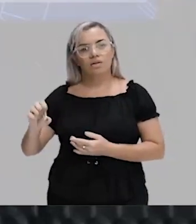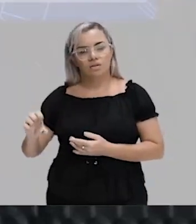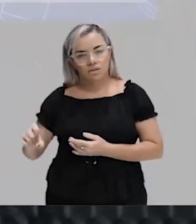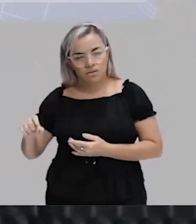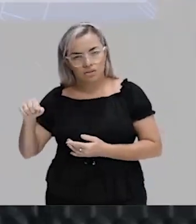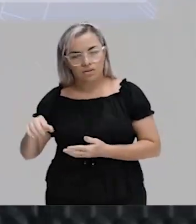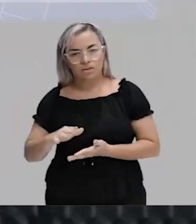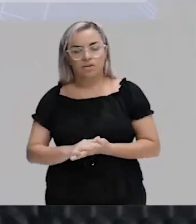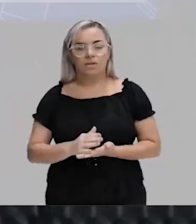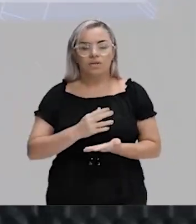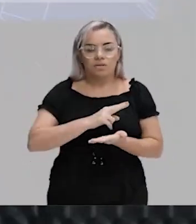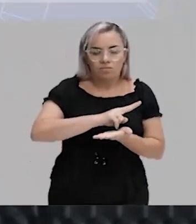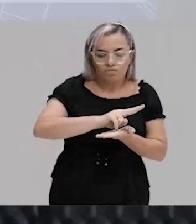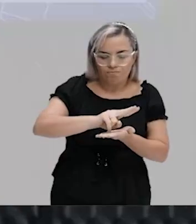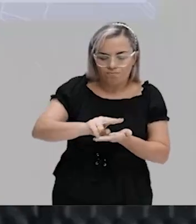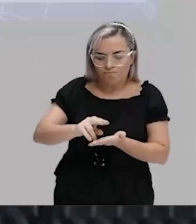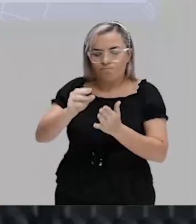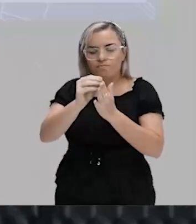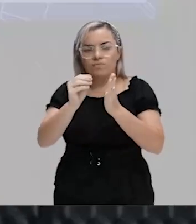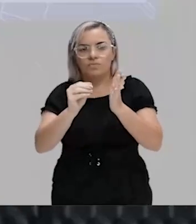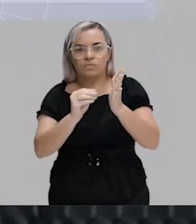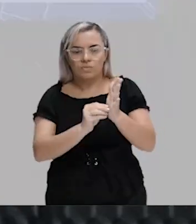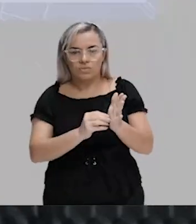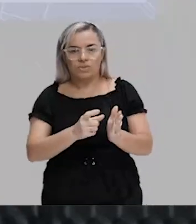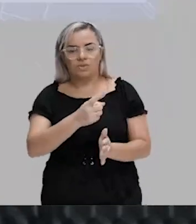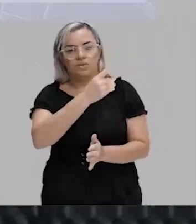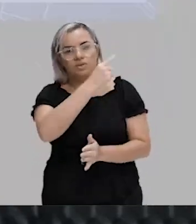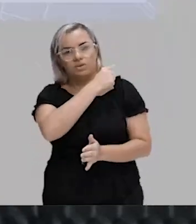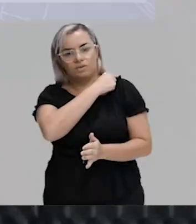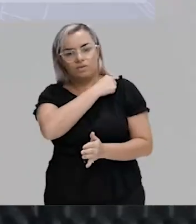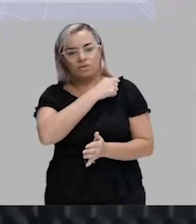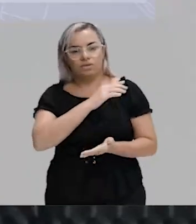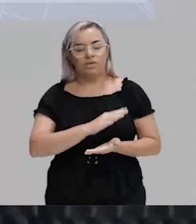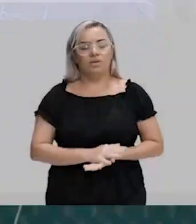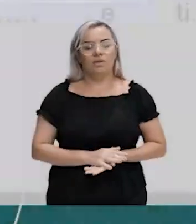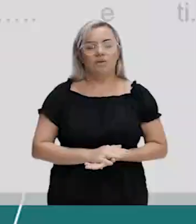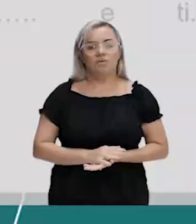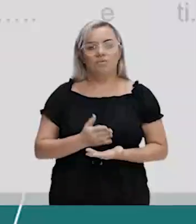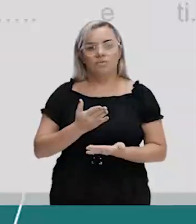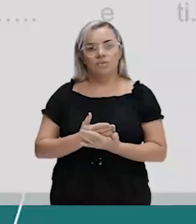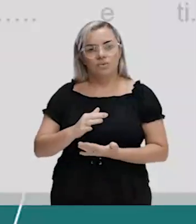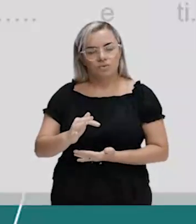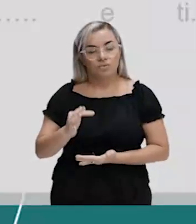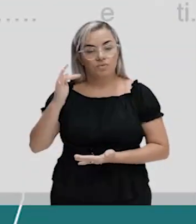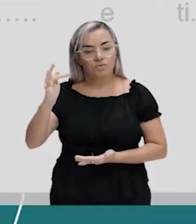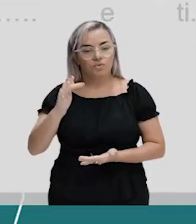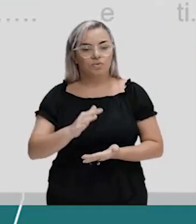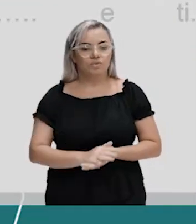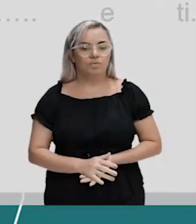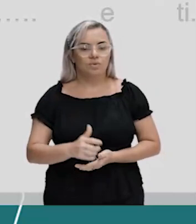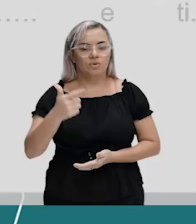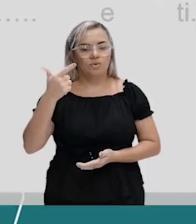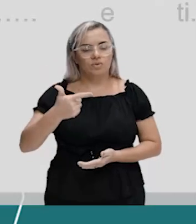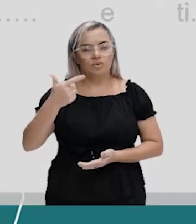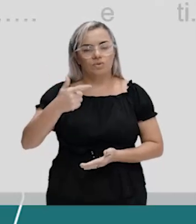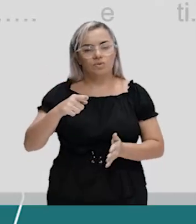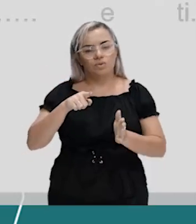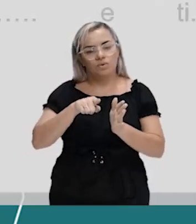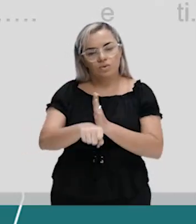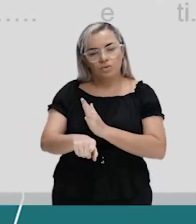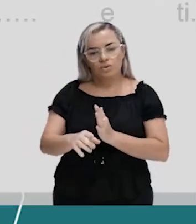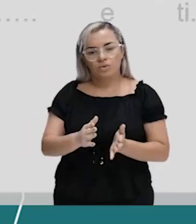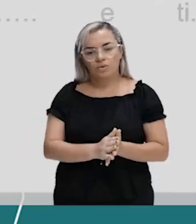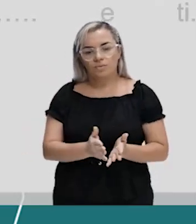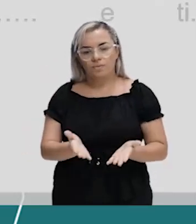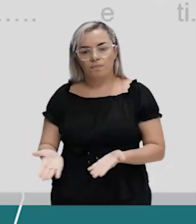adiante também, porque essa é uma aula do primeiro ano do ensino médio. Segunda questão, complete com